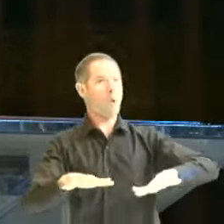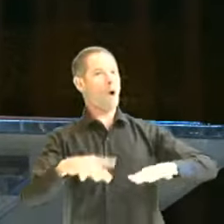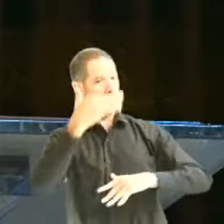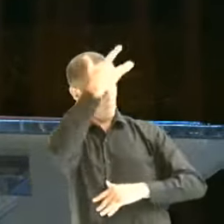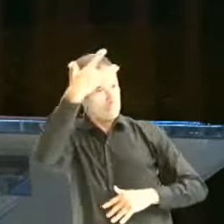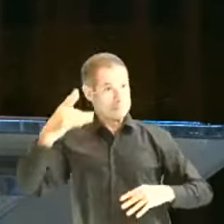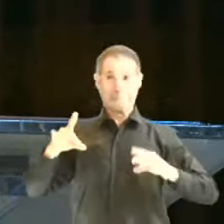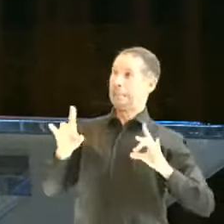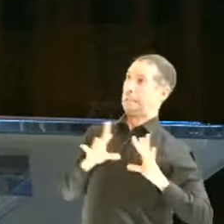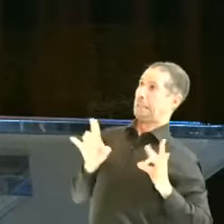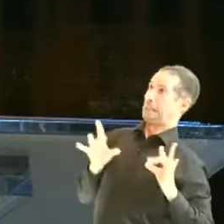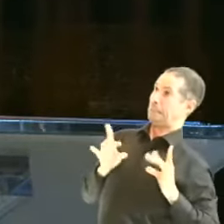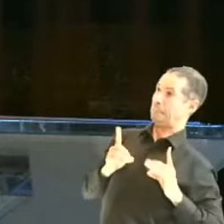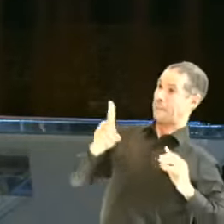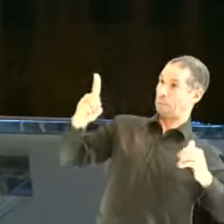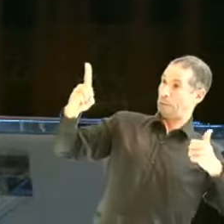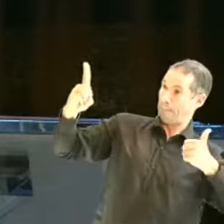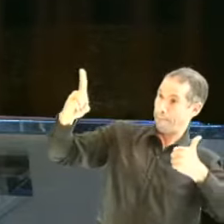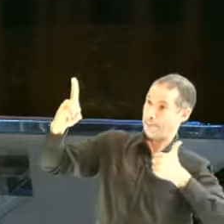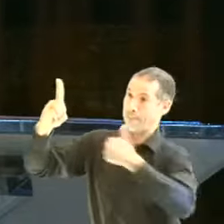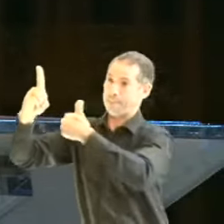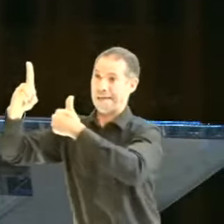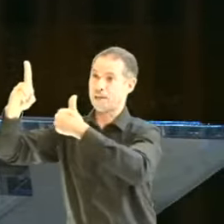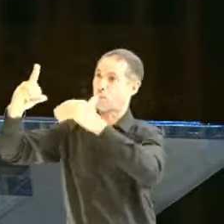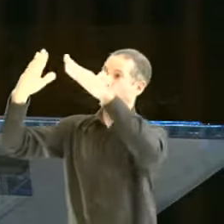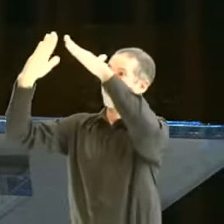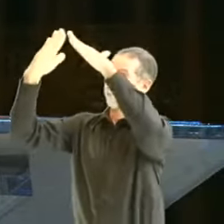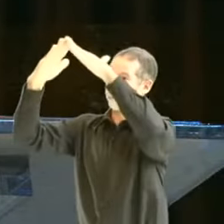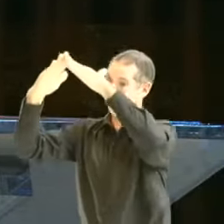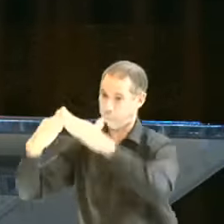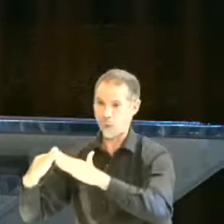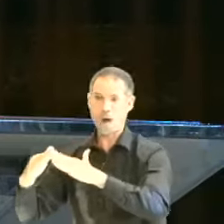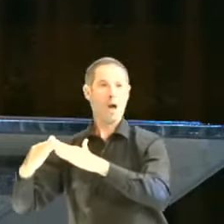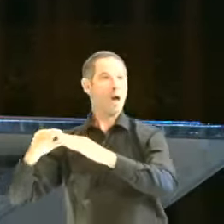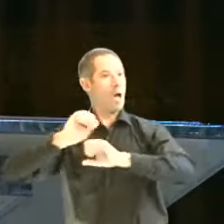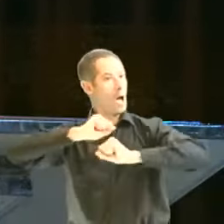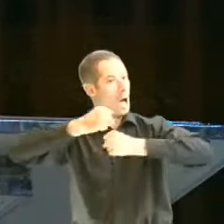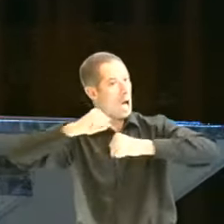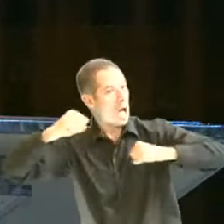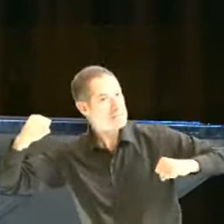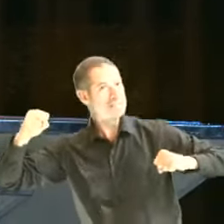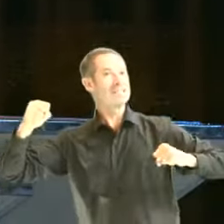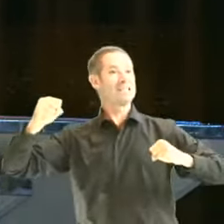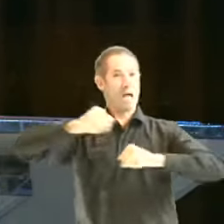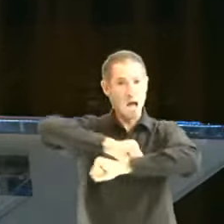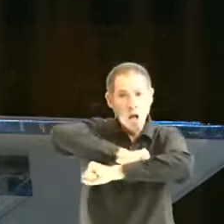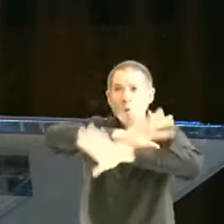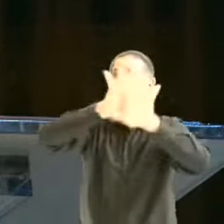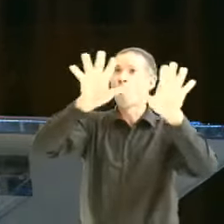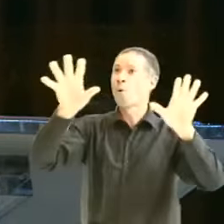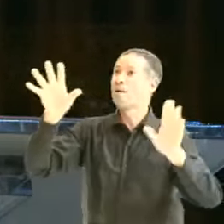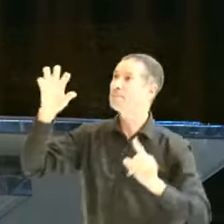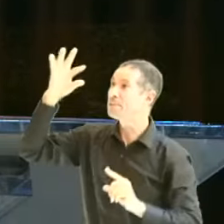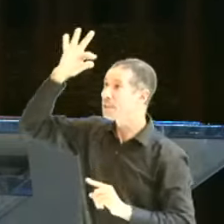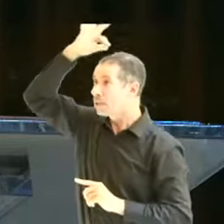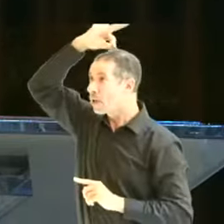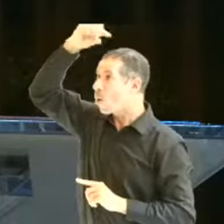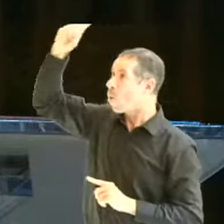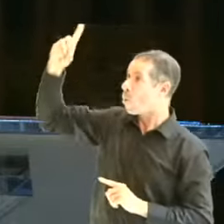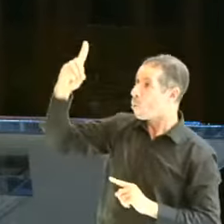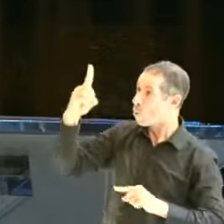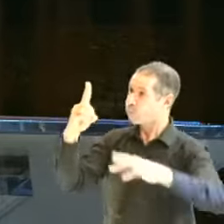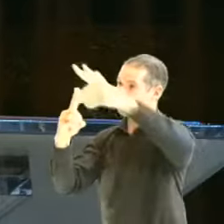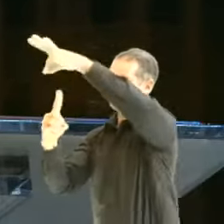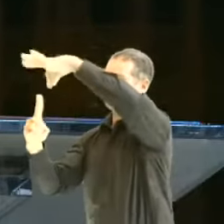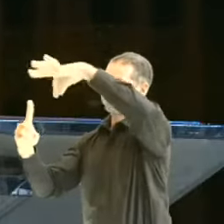pessoas tinham até medo de chegar perto da montanha, diante da grandeza, da glória e da santidade de Deus.